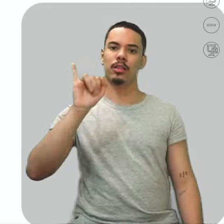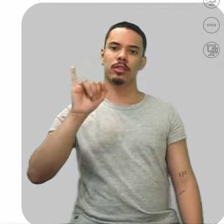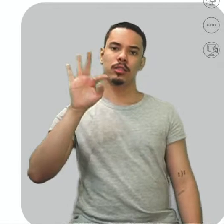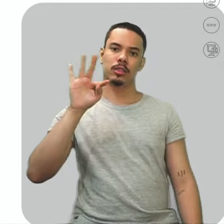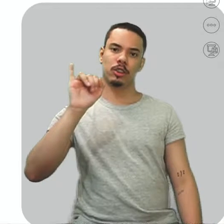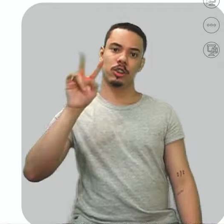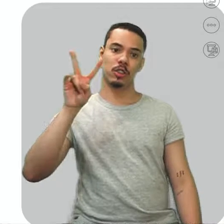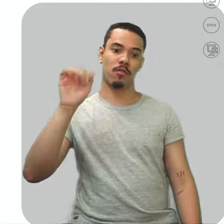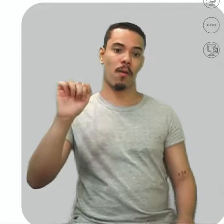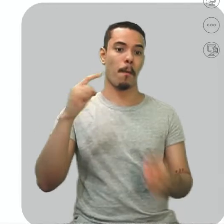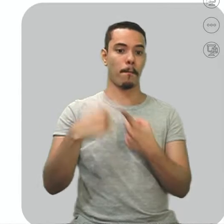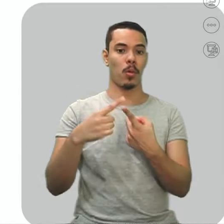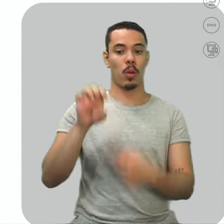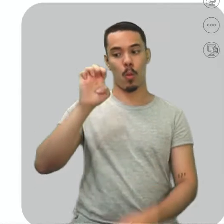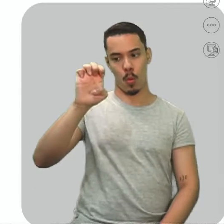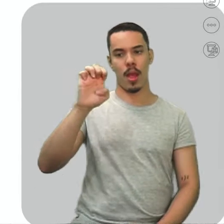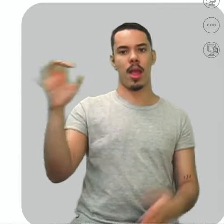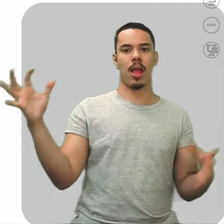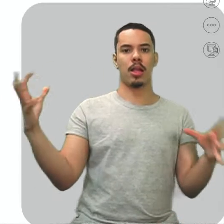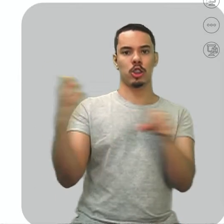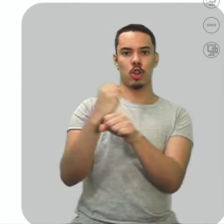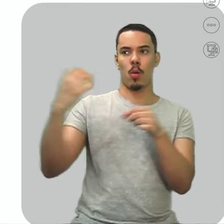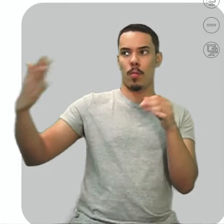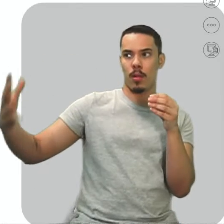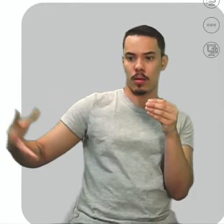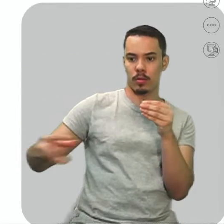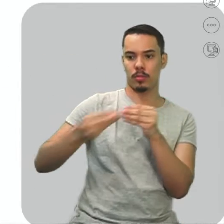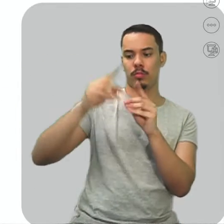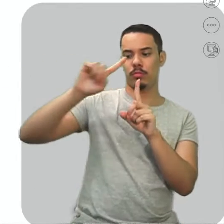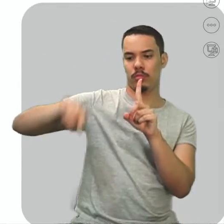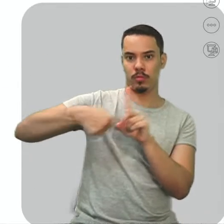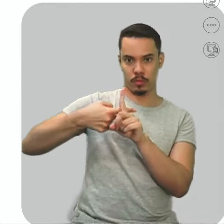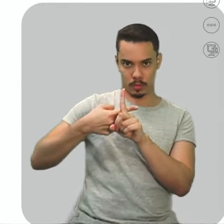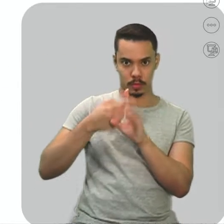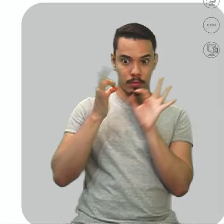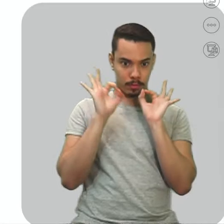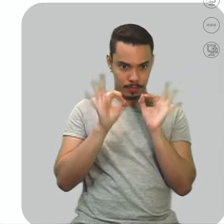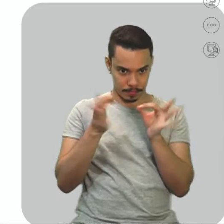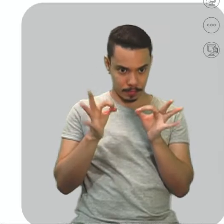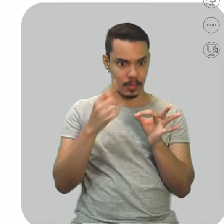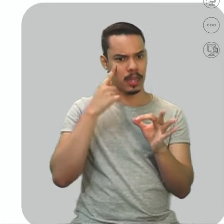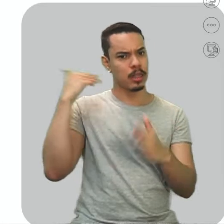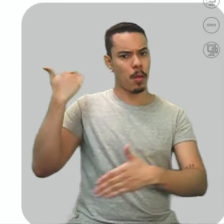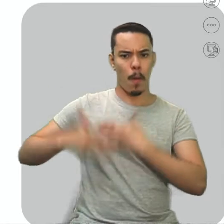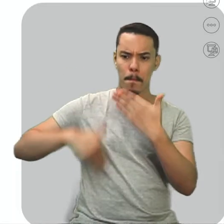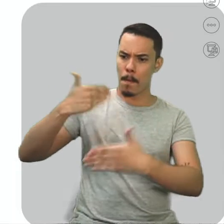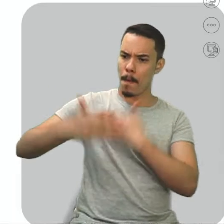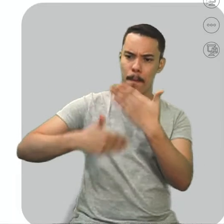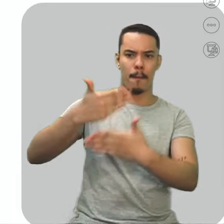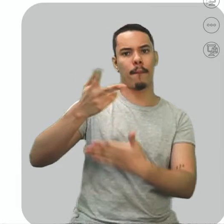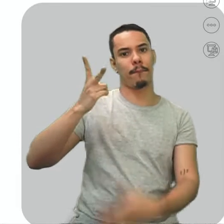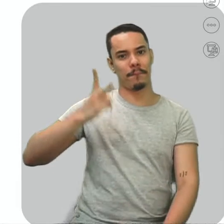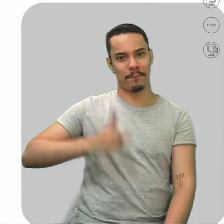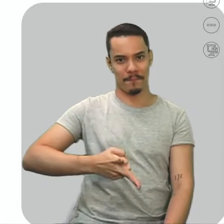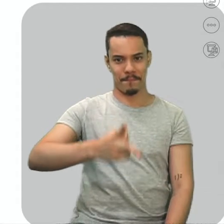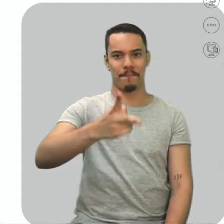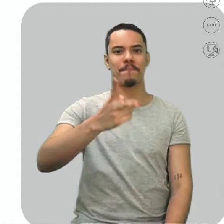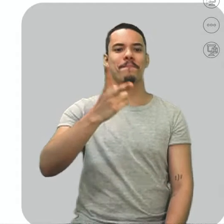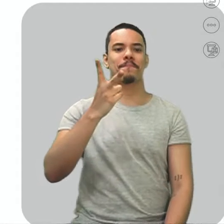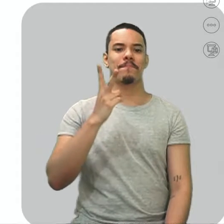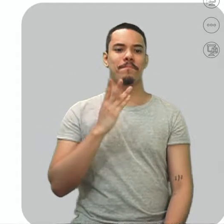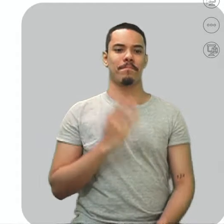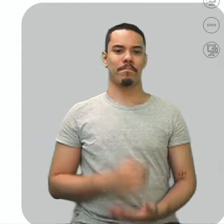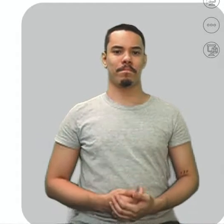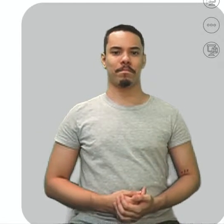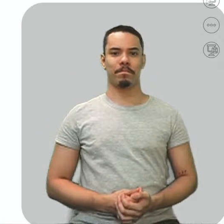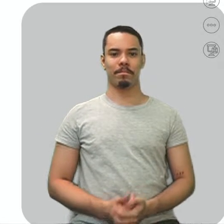tá dando ideia de soma o Tinho e assim vamos continuando a